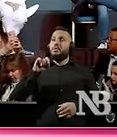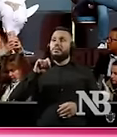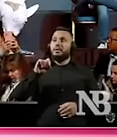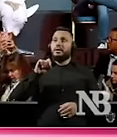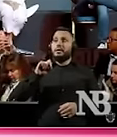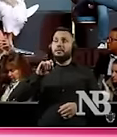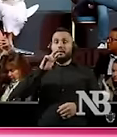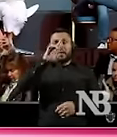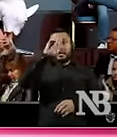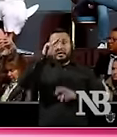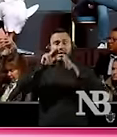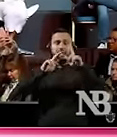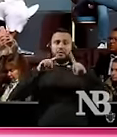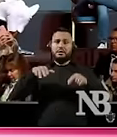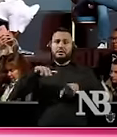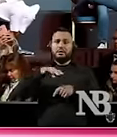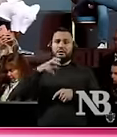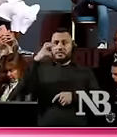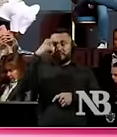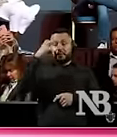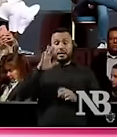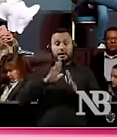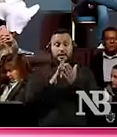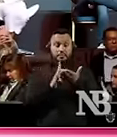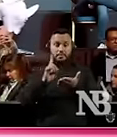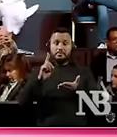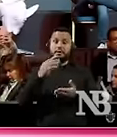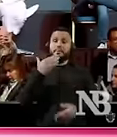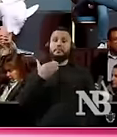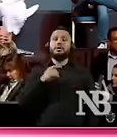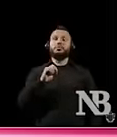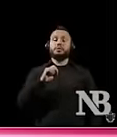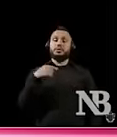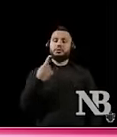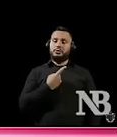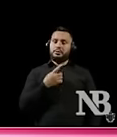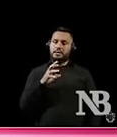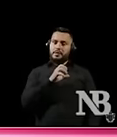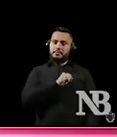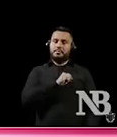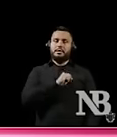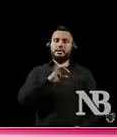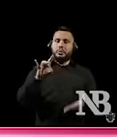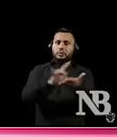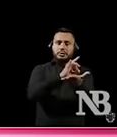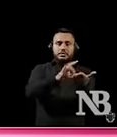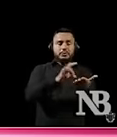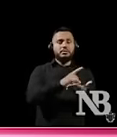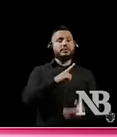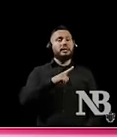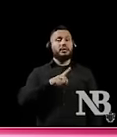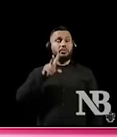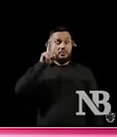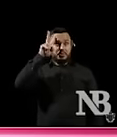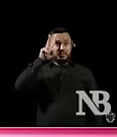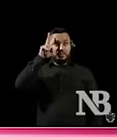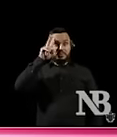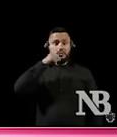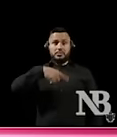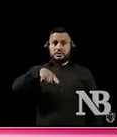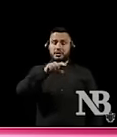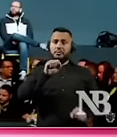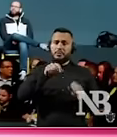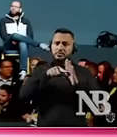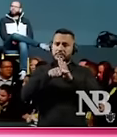pede, sabe para quê? Para a gente amar os nossos inimigos. E tem uma história, e você pode pesquisar aí